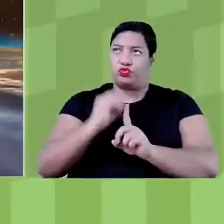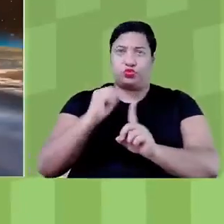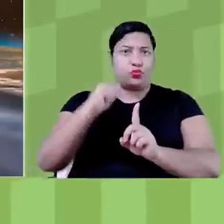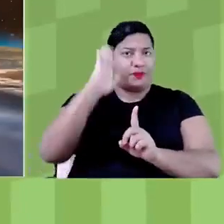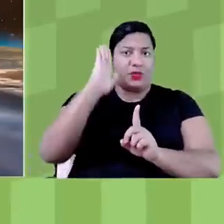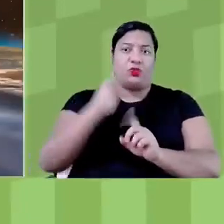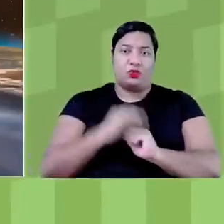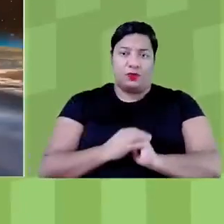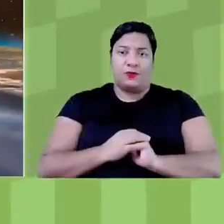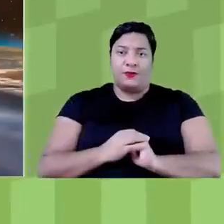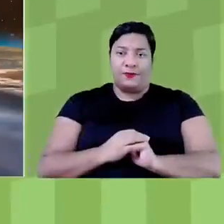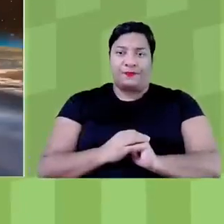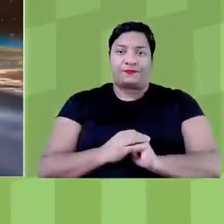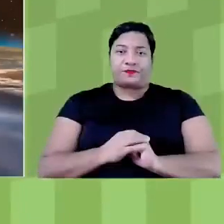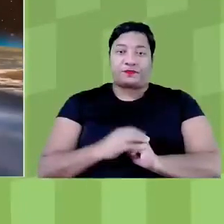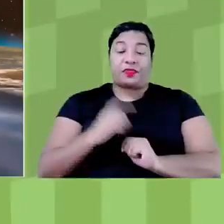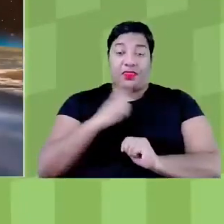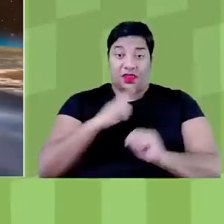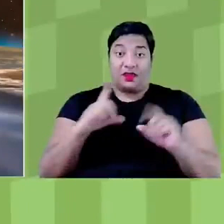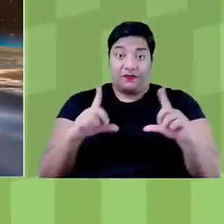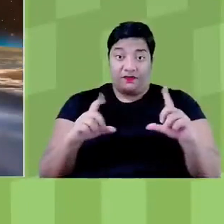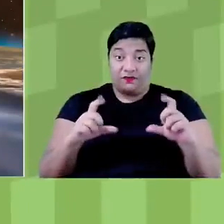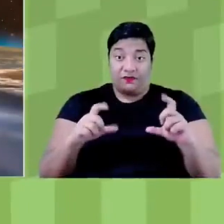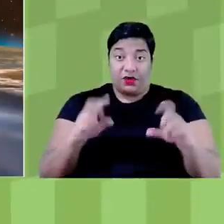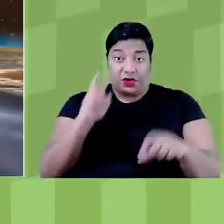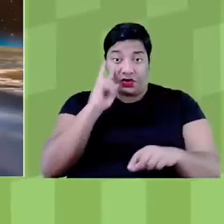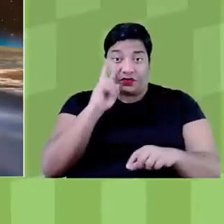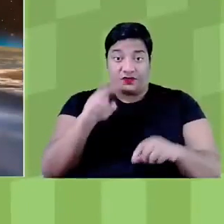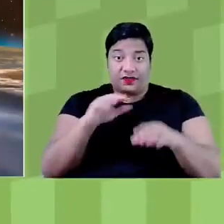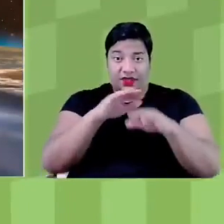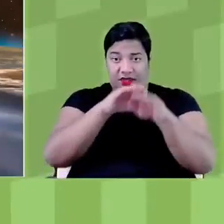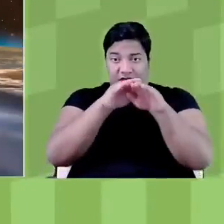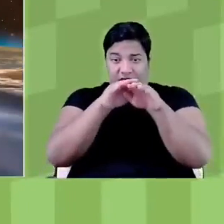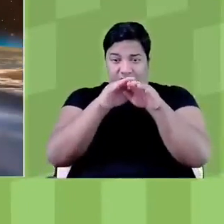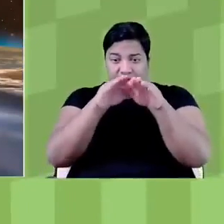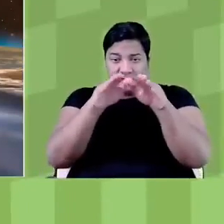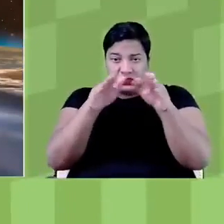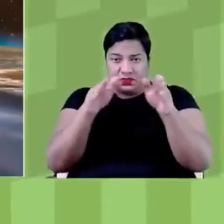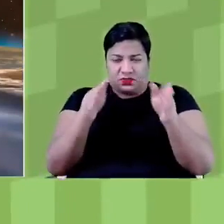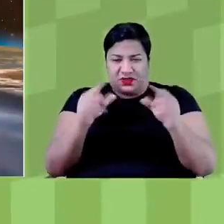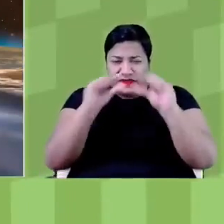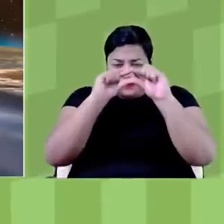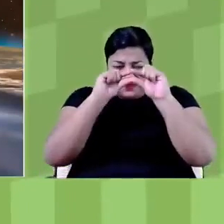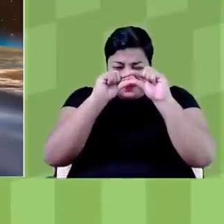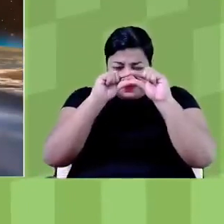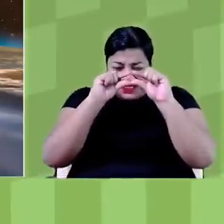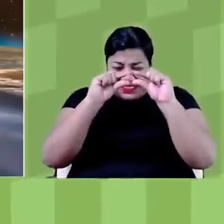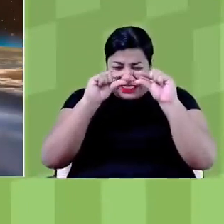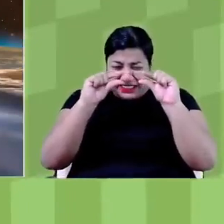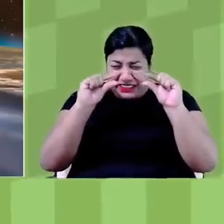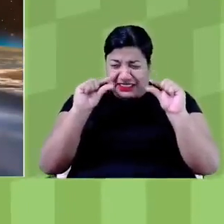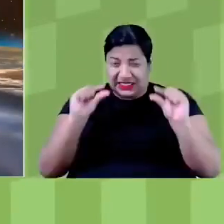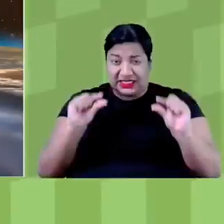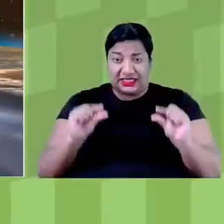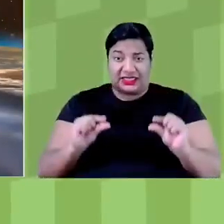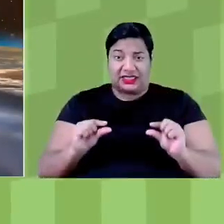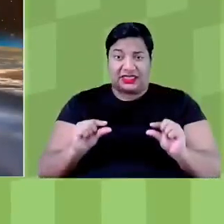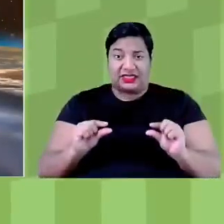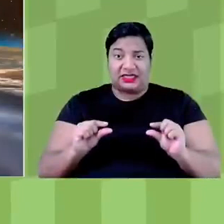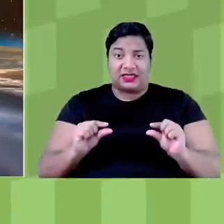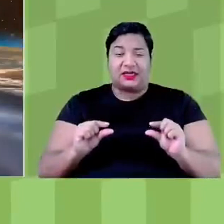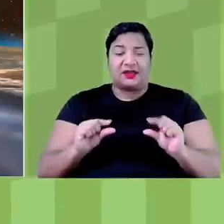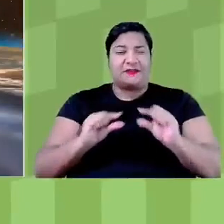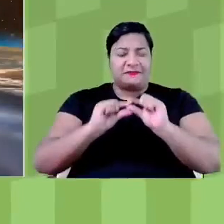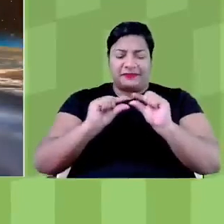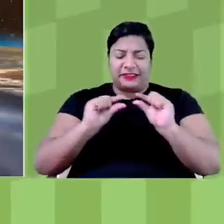Aqui temos uma imagem, né? E dá para ver a atmosfera, uma coisa bem fininha, uma pele para o nosso planeta.